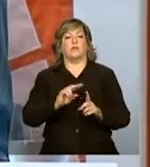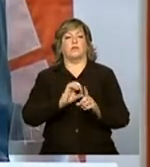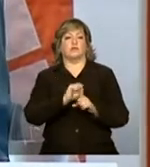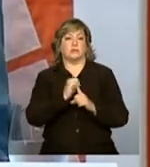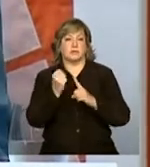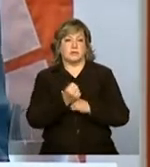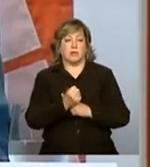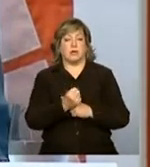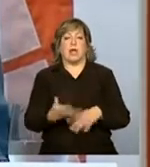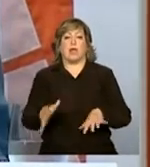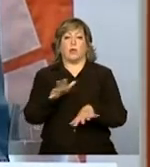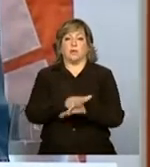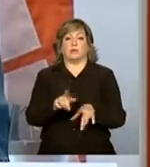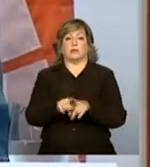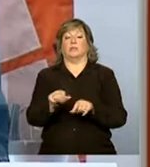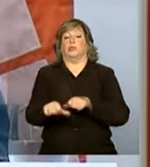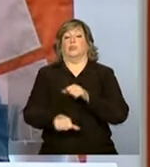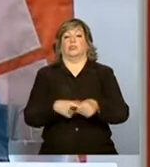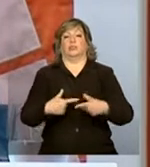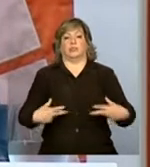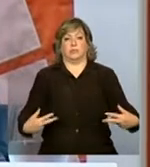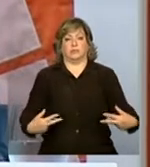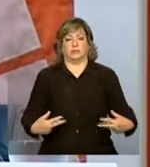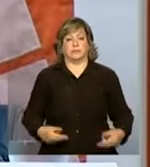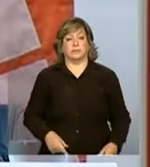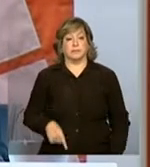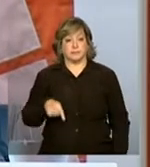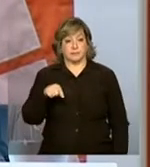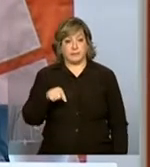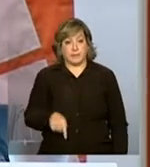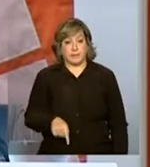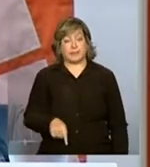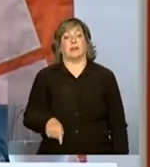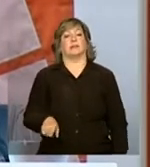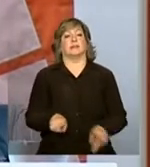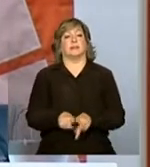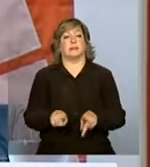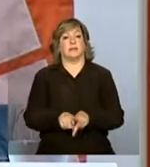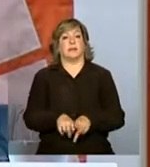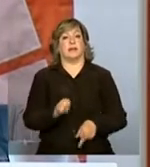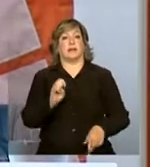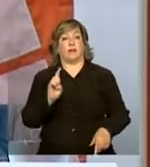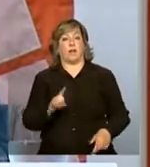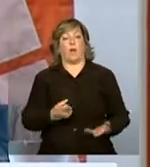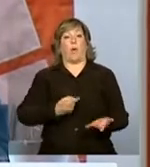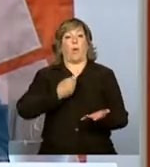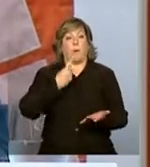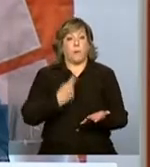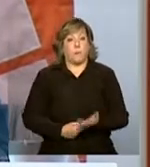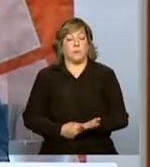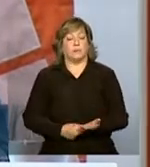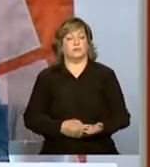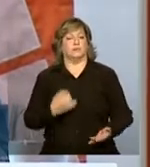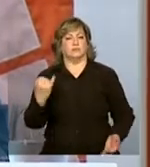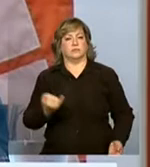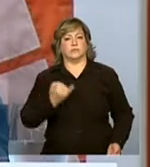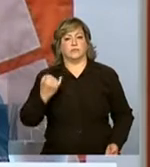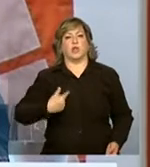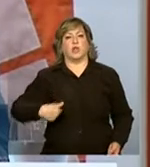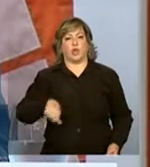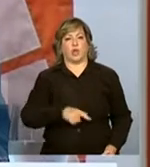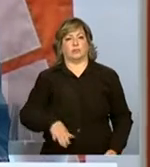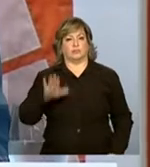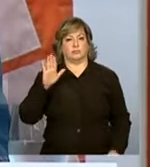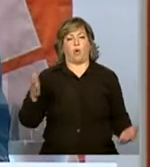e transformadora. Na escala que lhe compete, esses são também os compromissos inarredáveis que assumimos